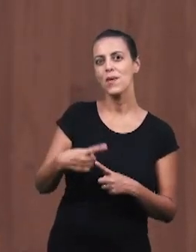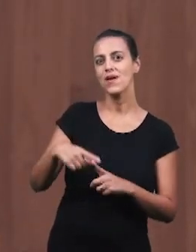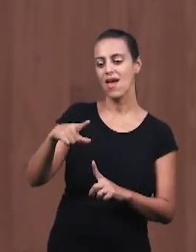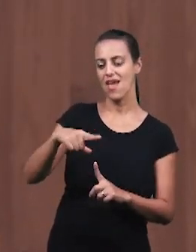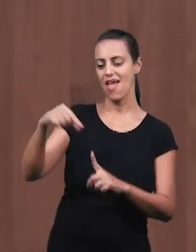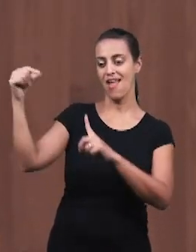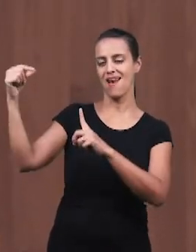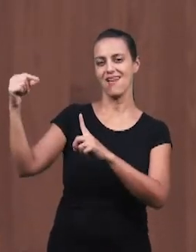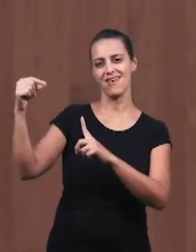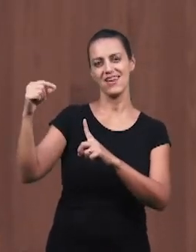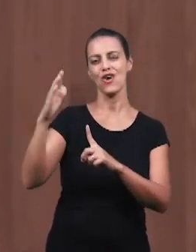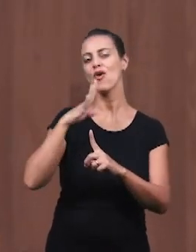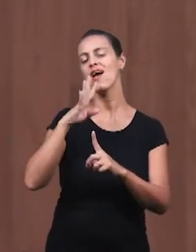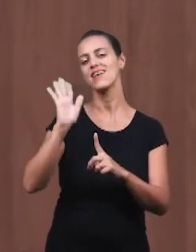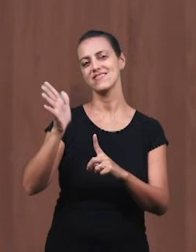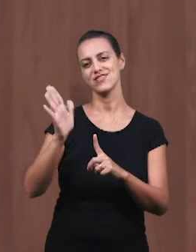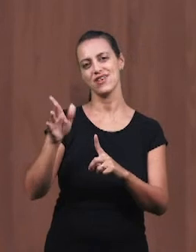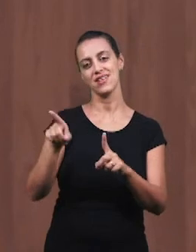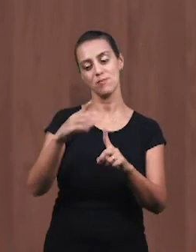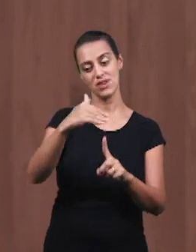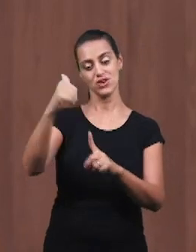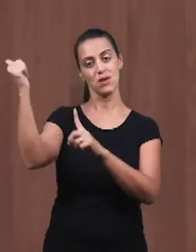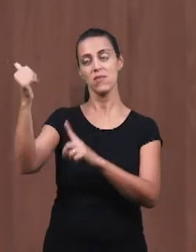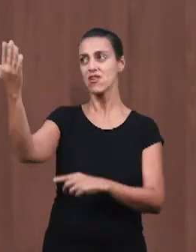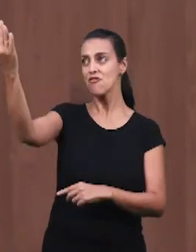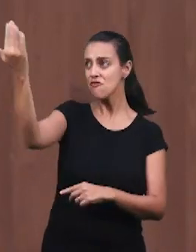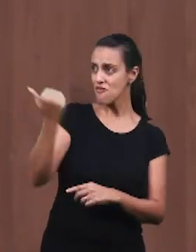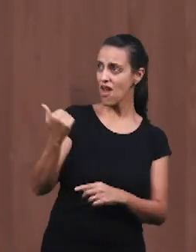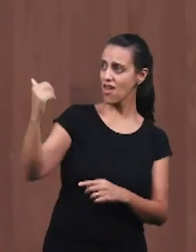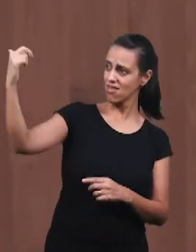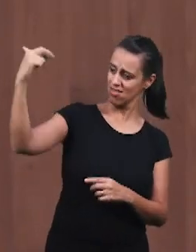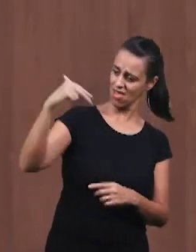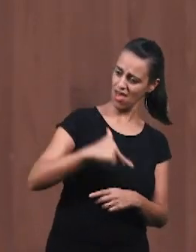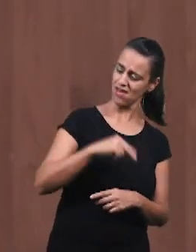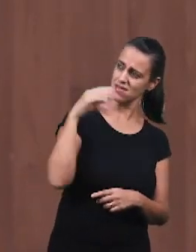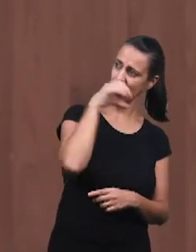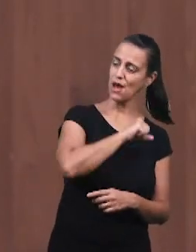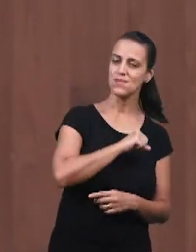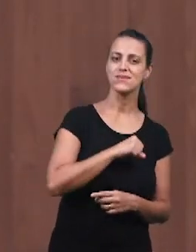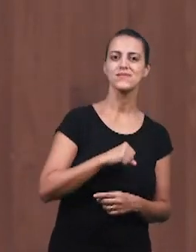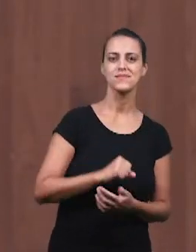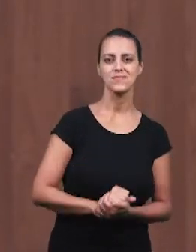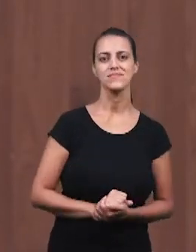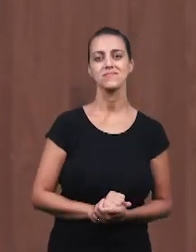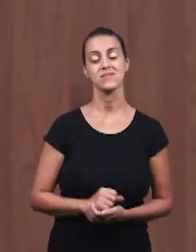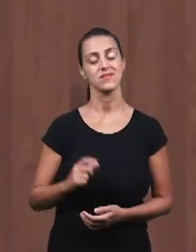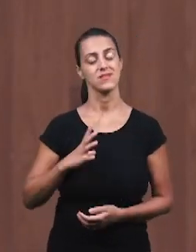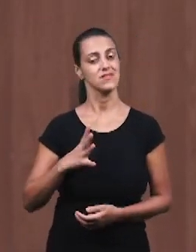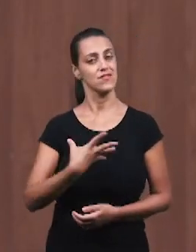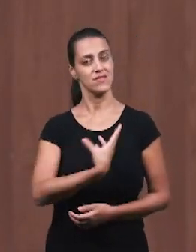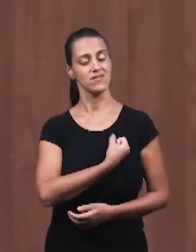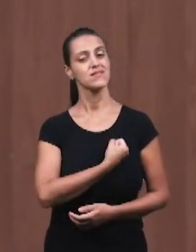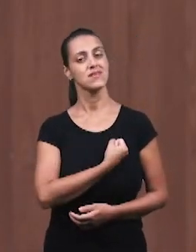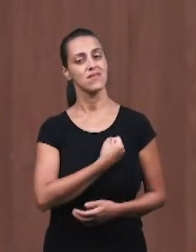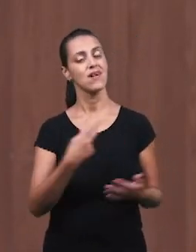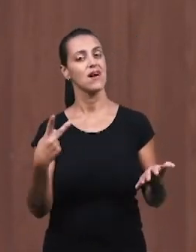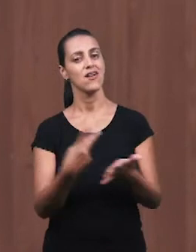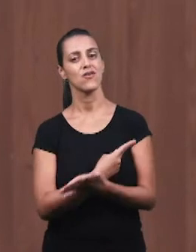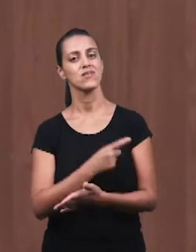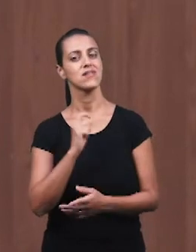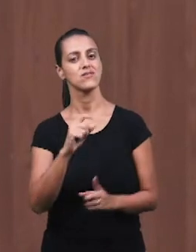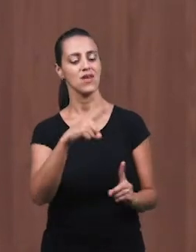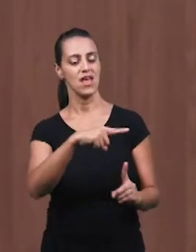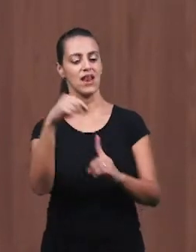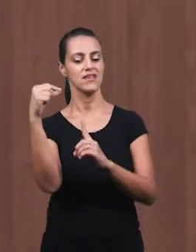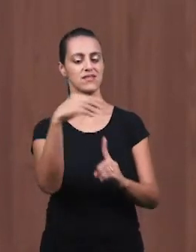eleição de Zaqueu e o chamado para dizer para ele: desce depressa. Então, salvação ocorre